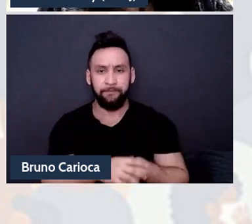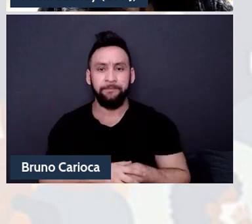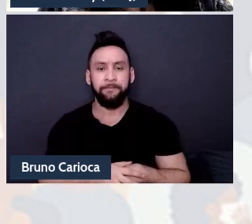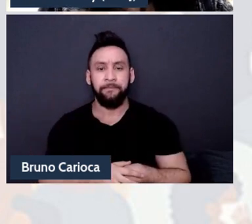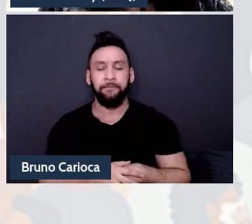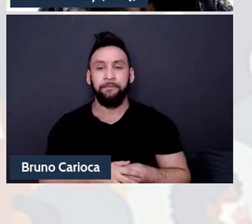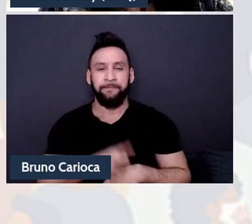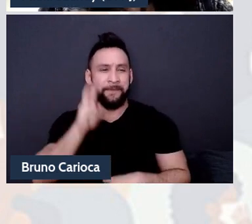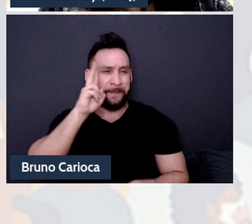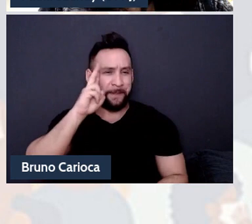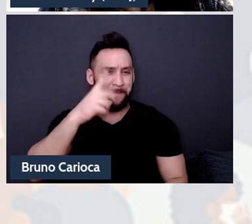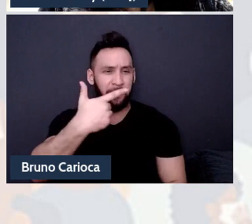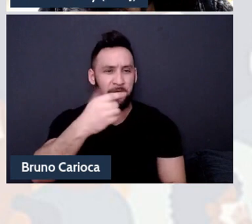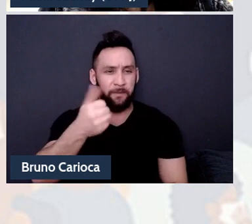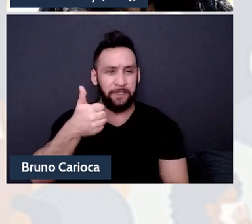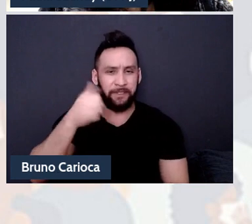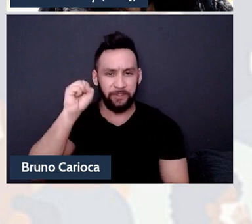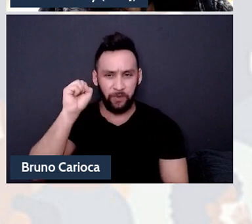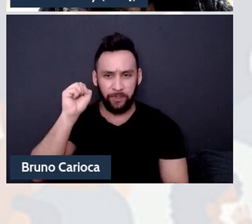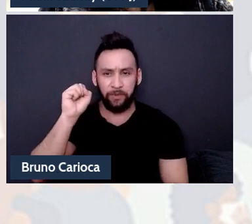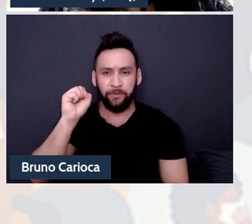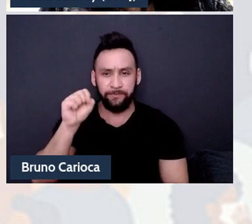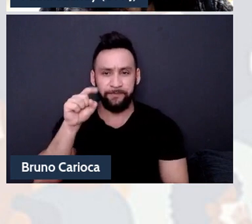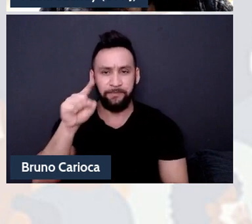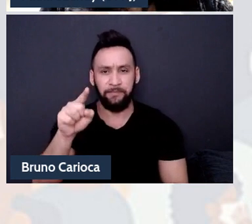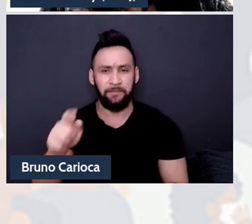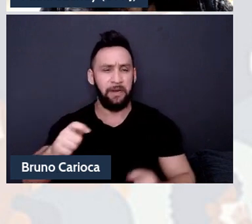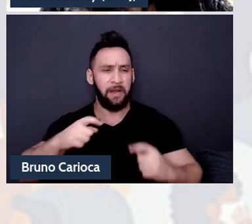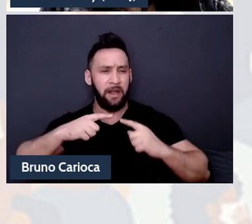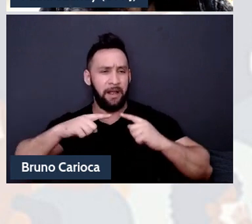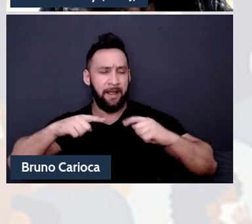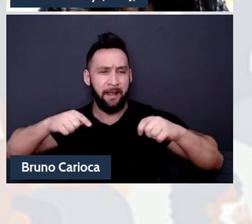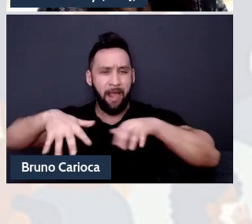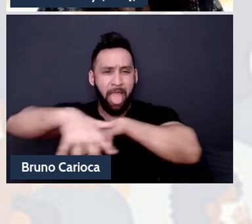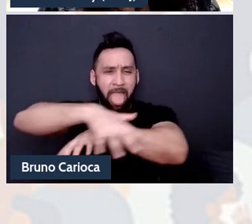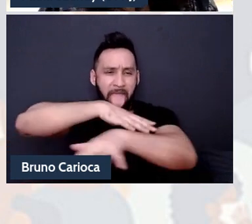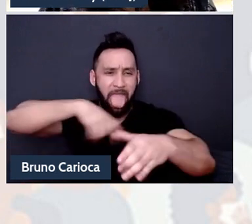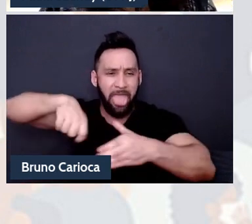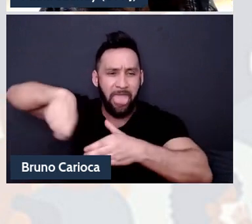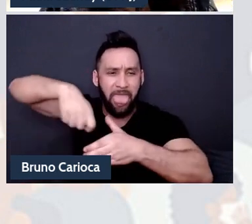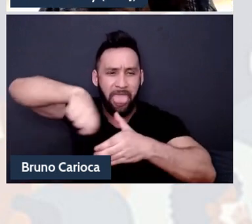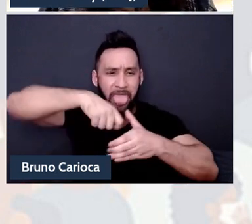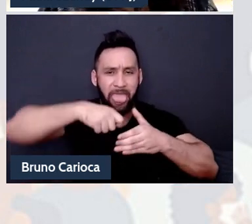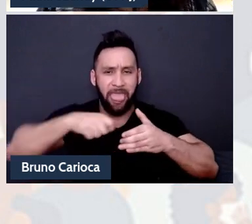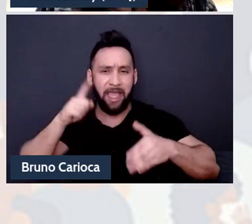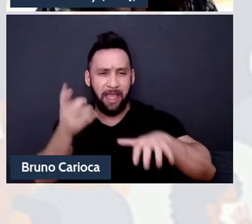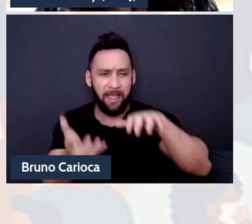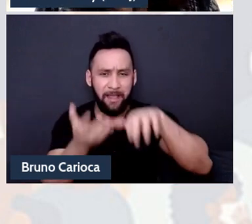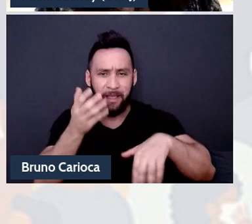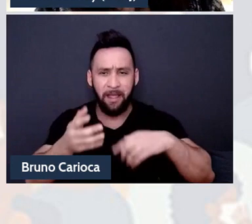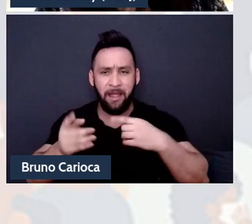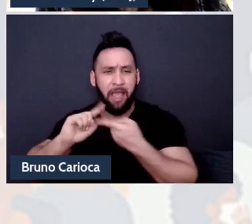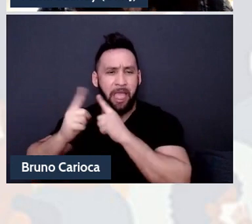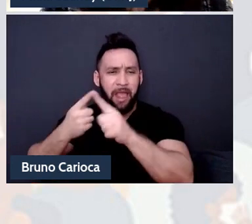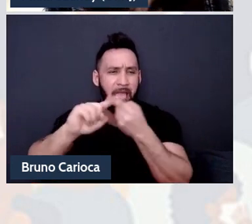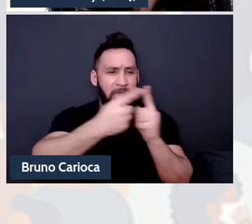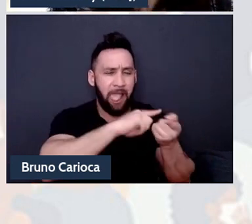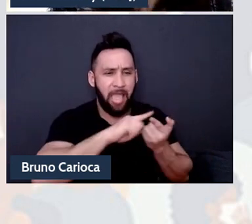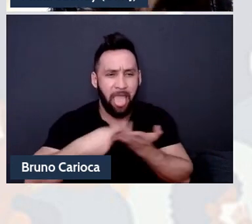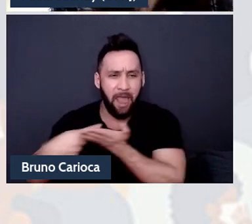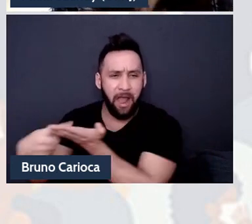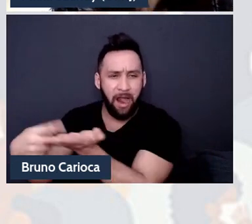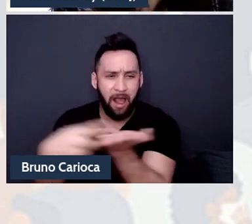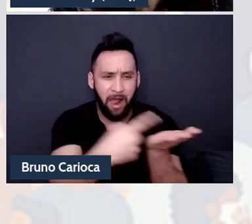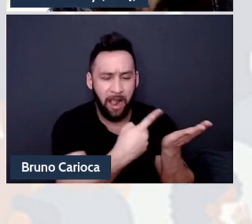em 2018. Né? Também foi nesse período, entre 2015 e